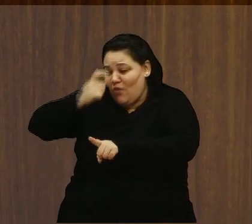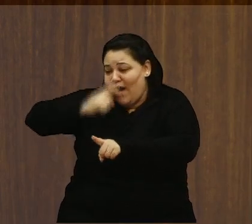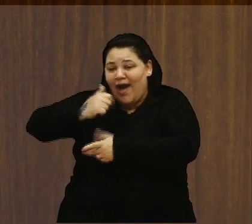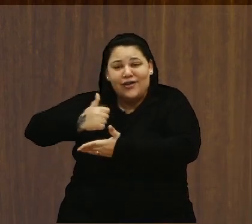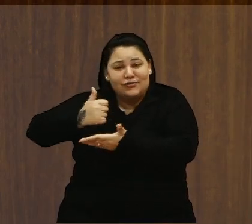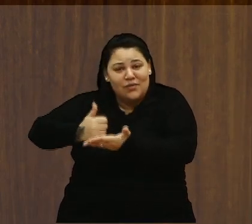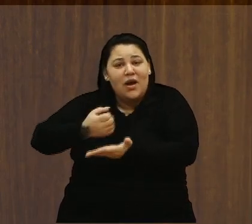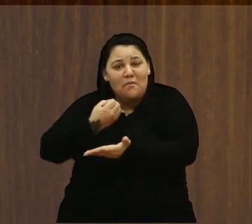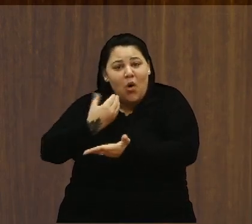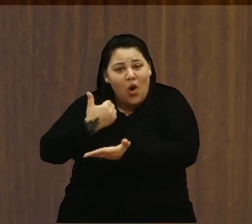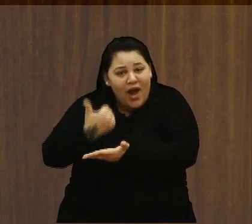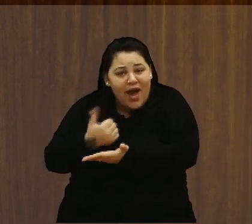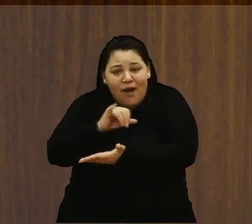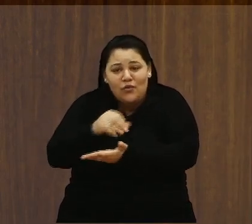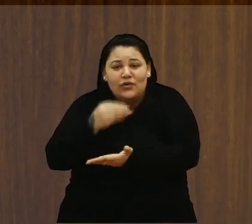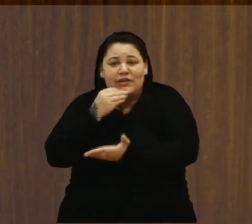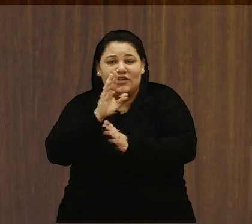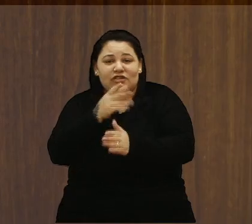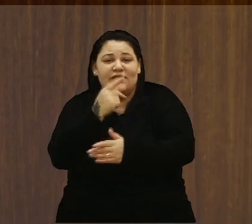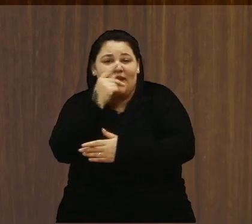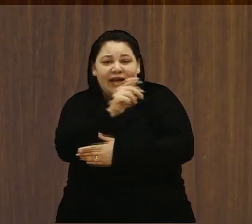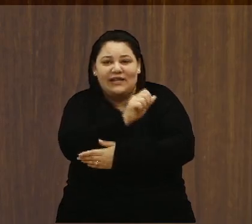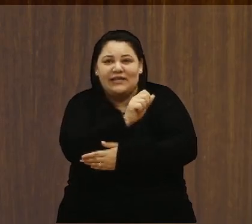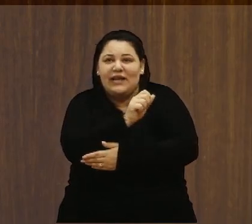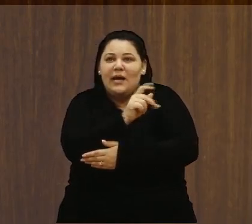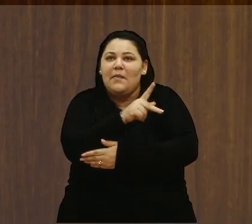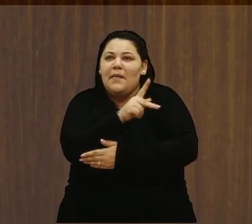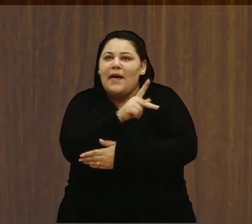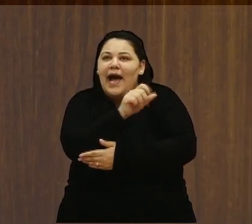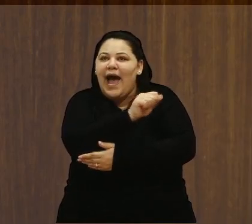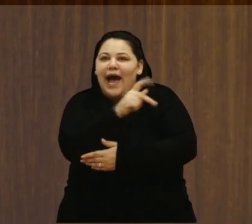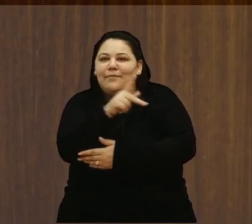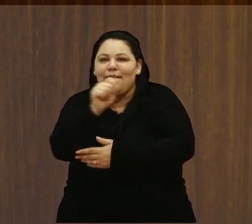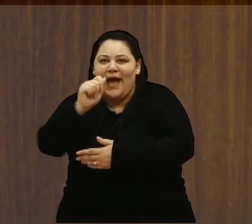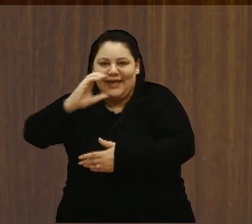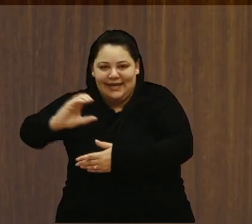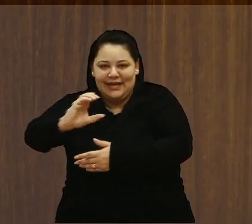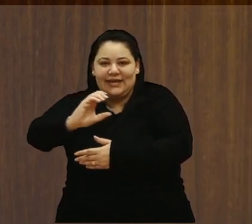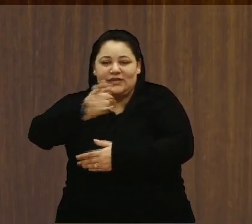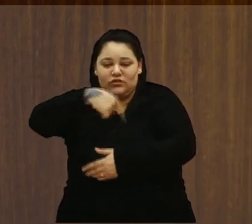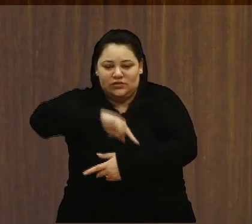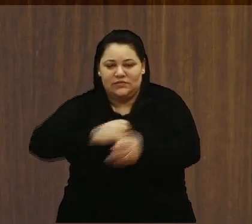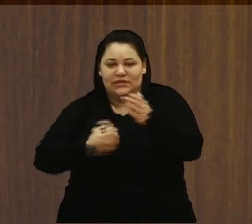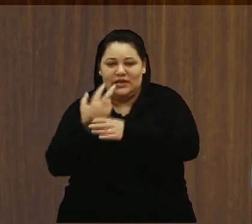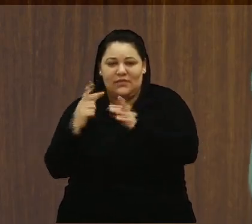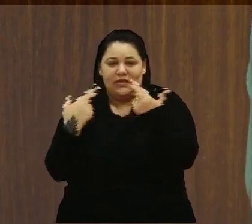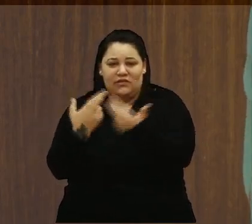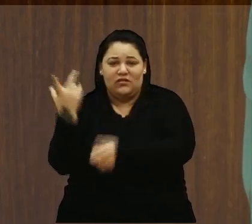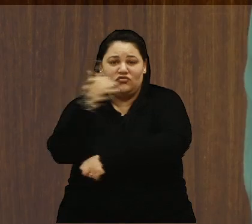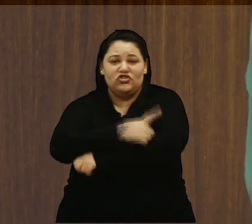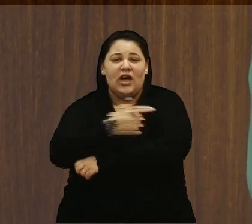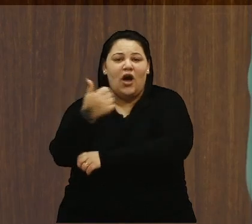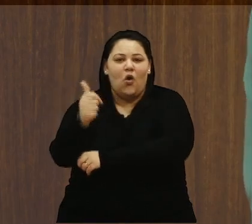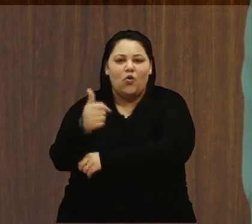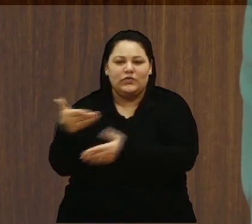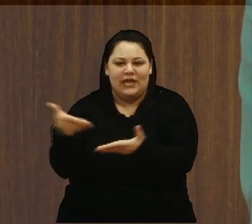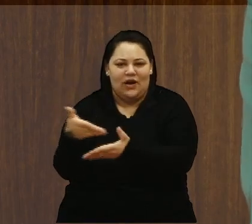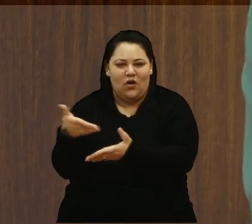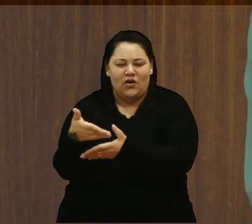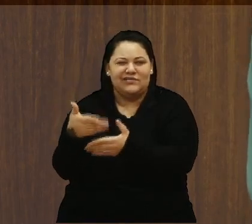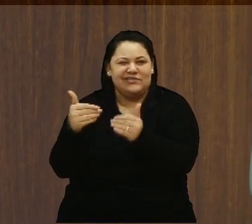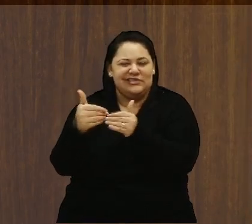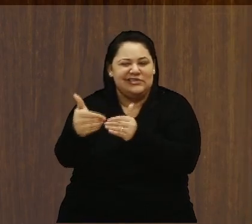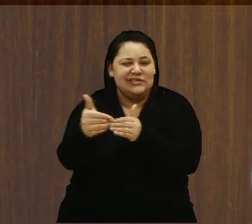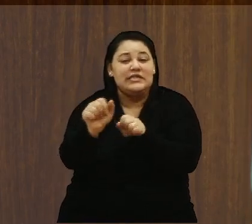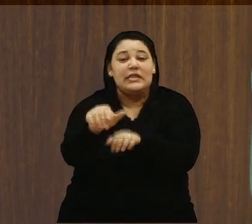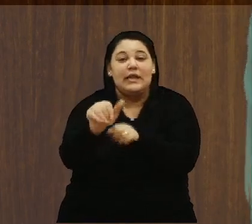oportunidade, já que também foi falado da PAC aqui, eu estava, mesmo com isso aqui, nós vamos fazer uma reunião dia 11, dia 11